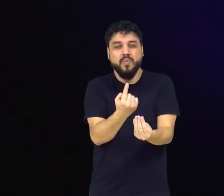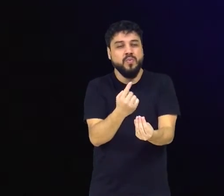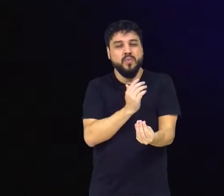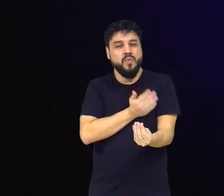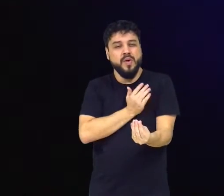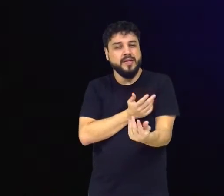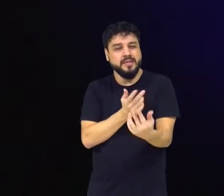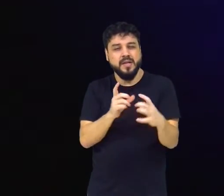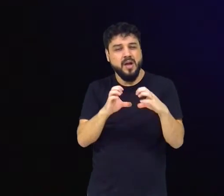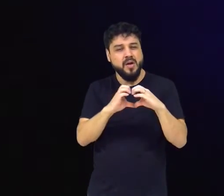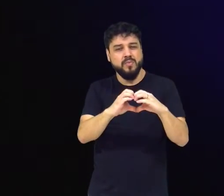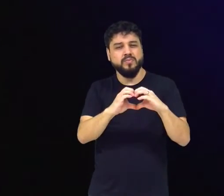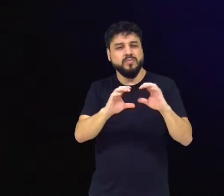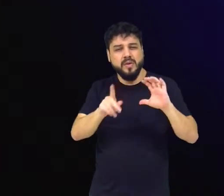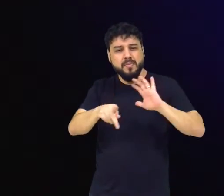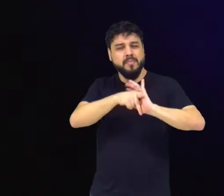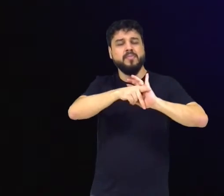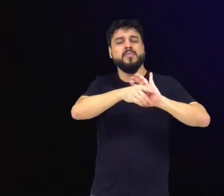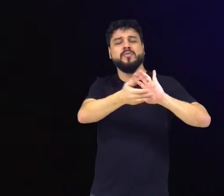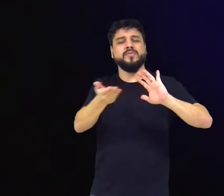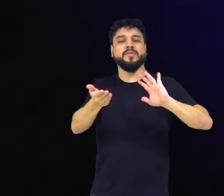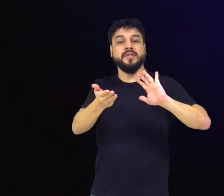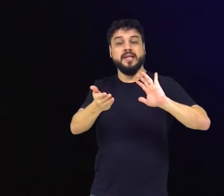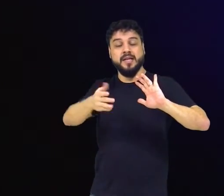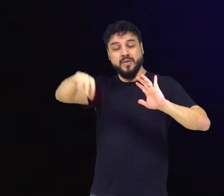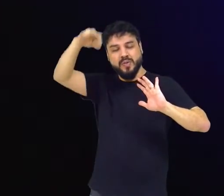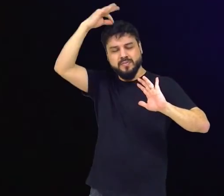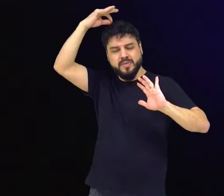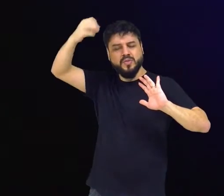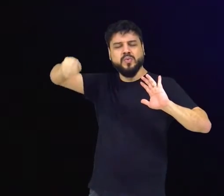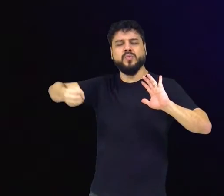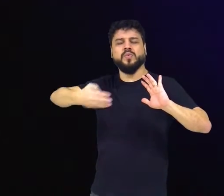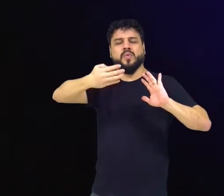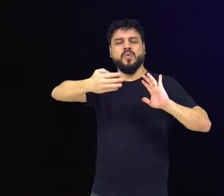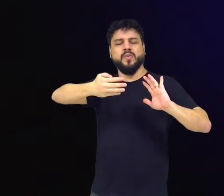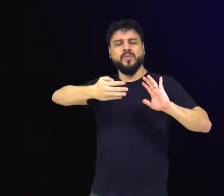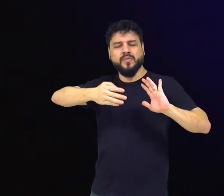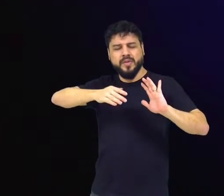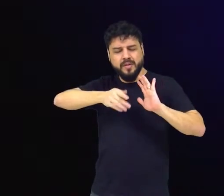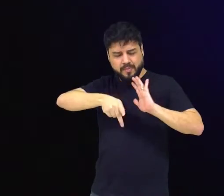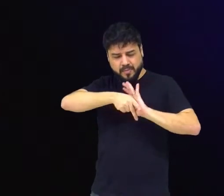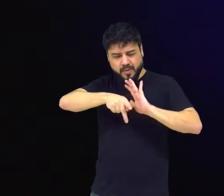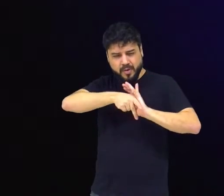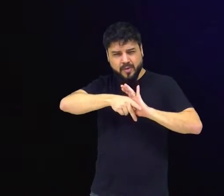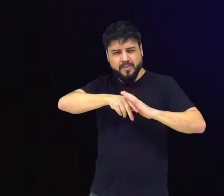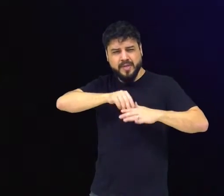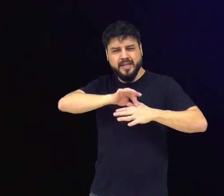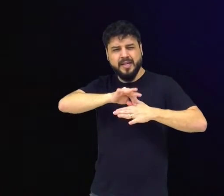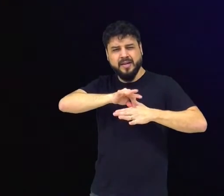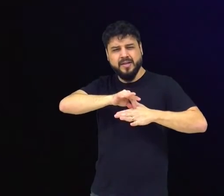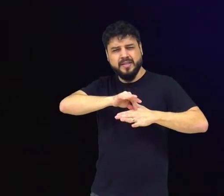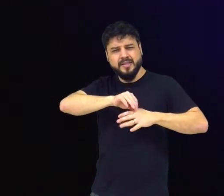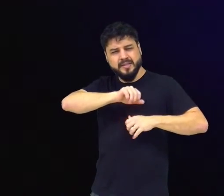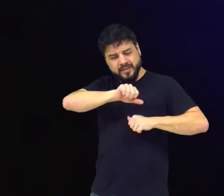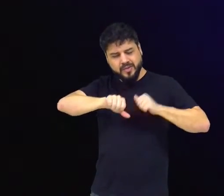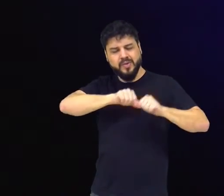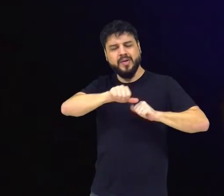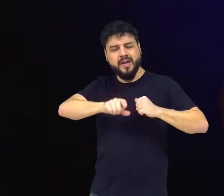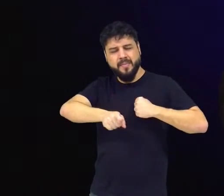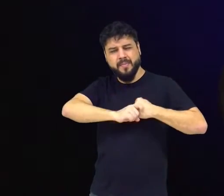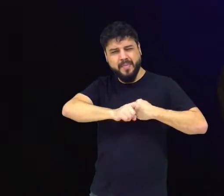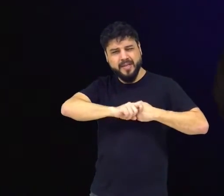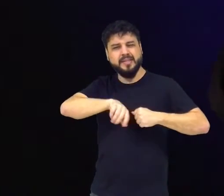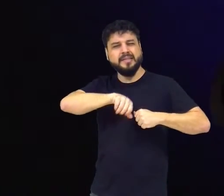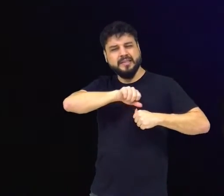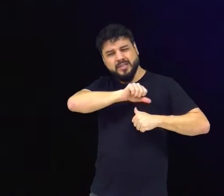novo porei dentro deles, e tirarei a sua carne e o coração da sua carne o coração de pedra, e